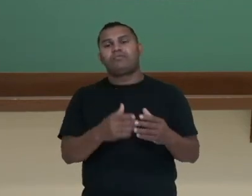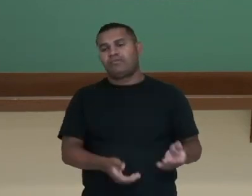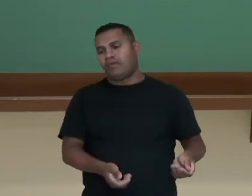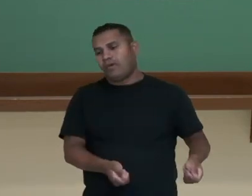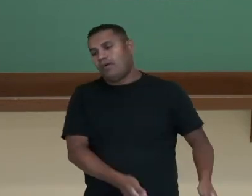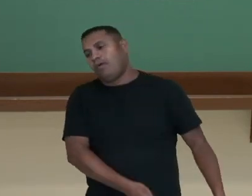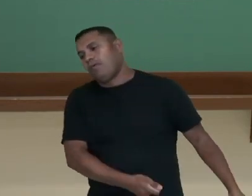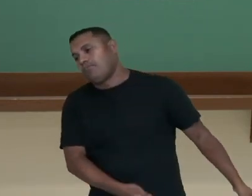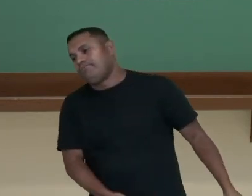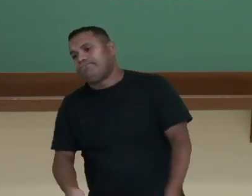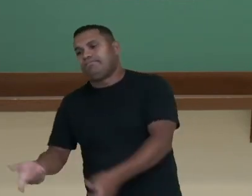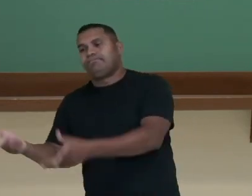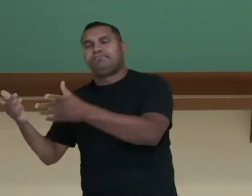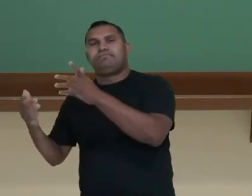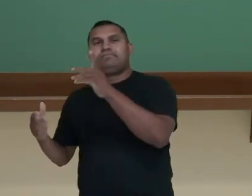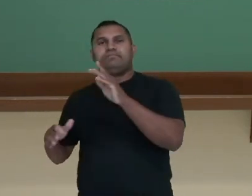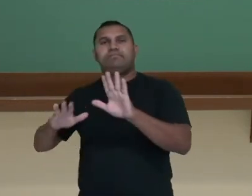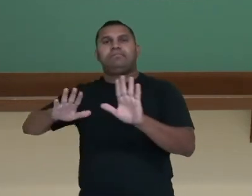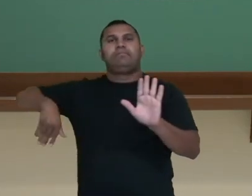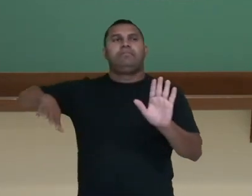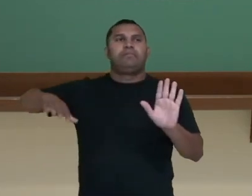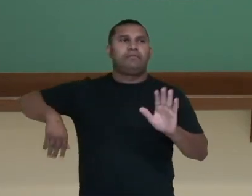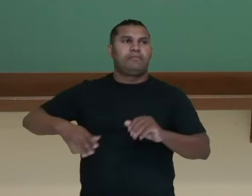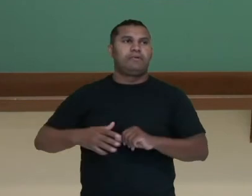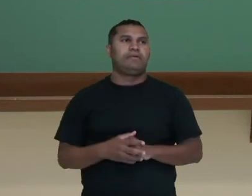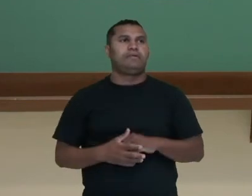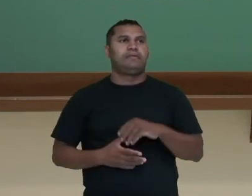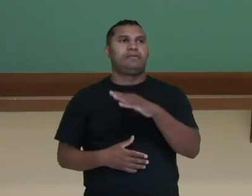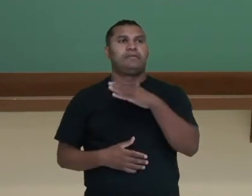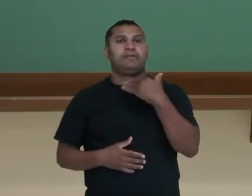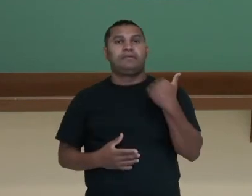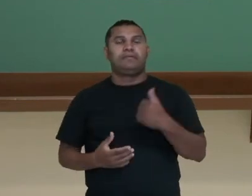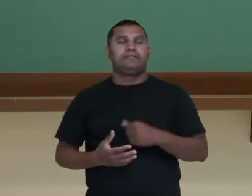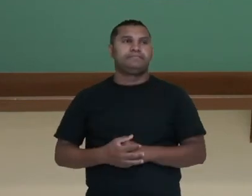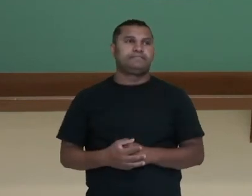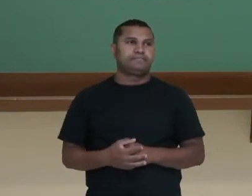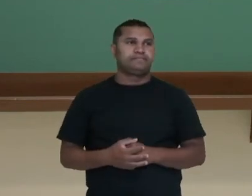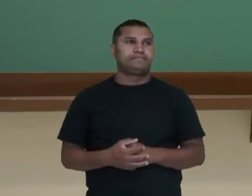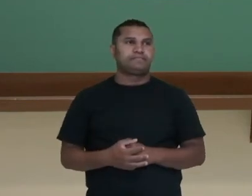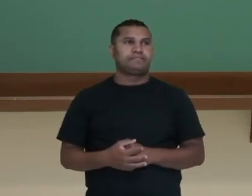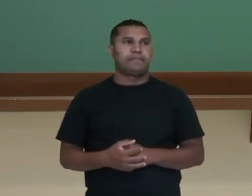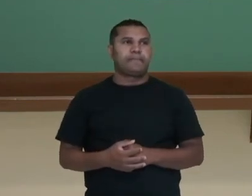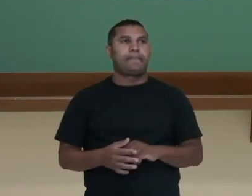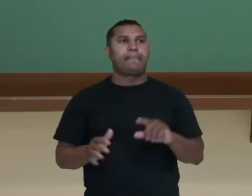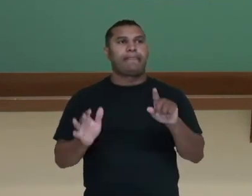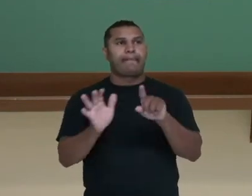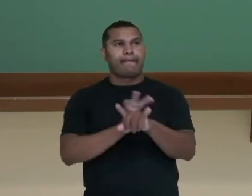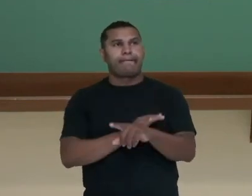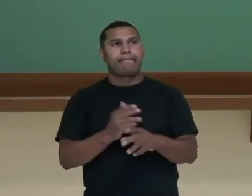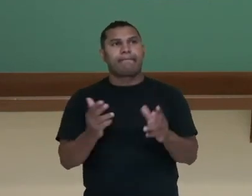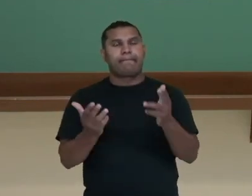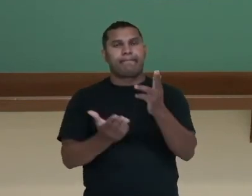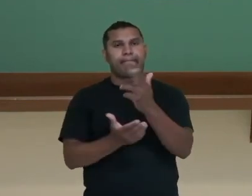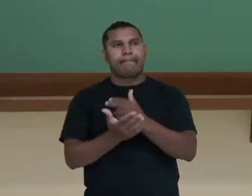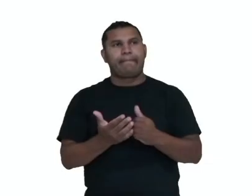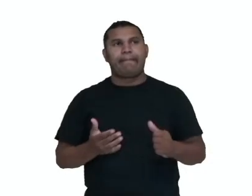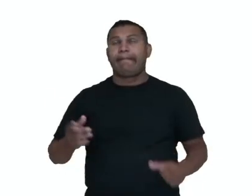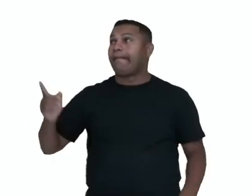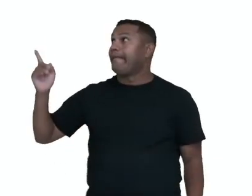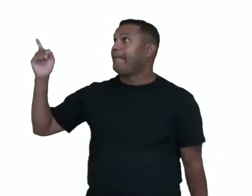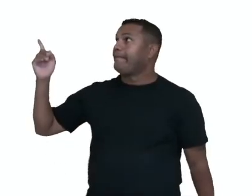nessa travessia do Atlântico. Pessoal, e a gente tem uma atividade, olha só. Essa charge ao lado, produzida no século